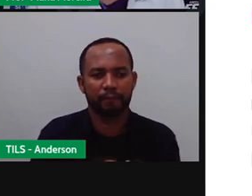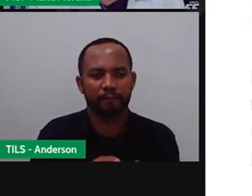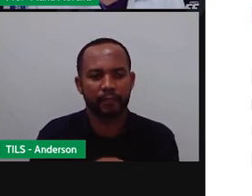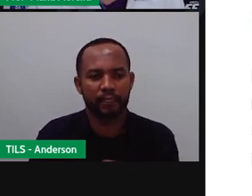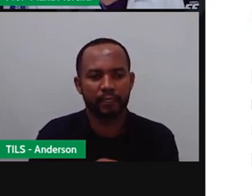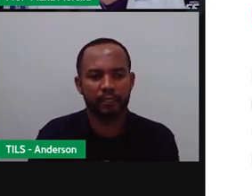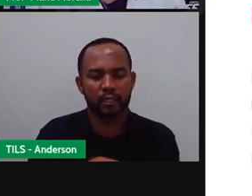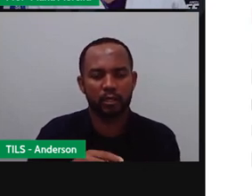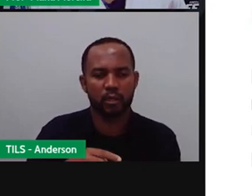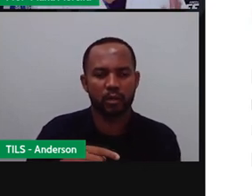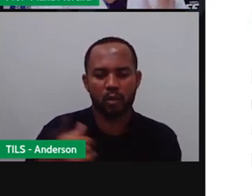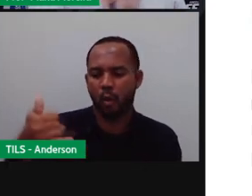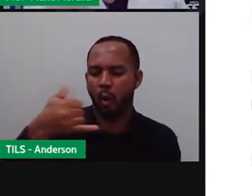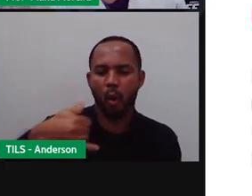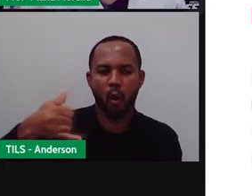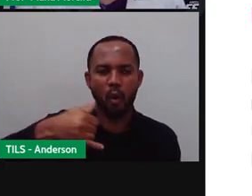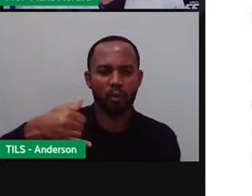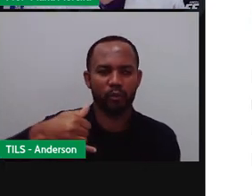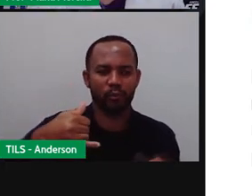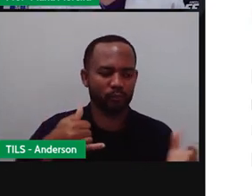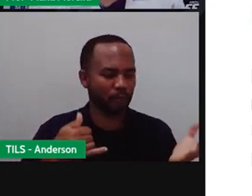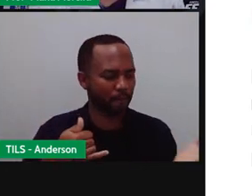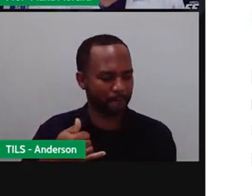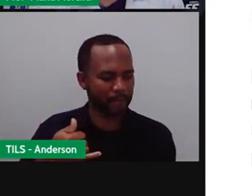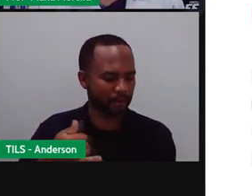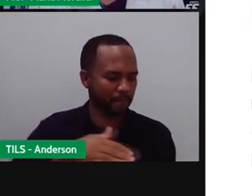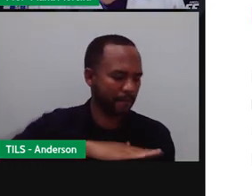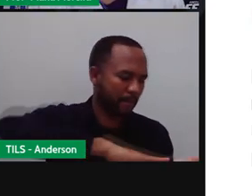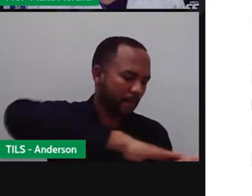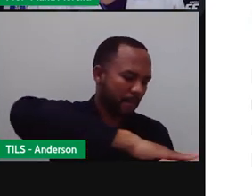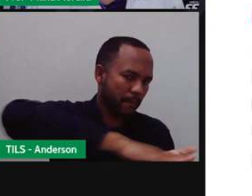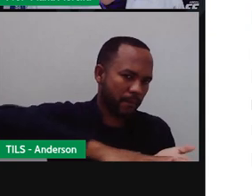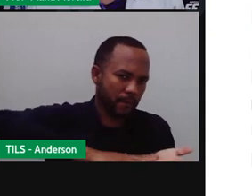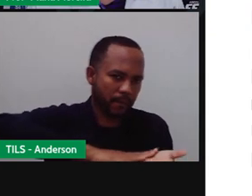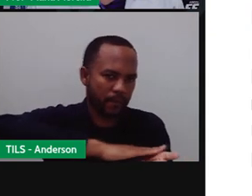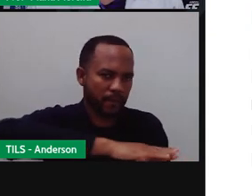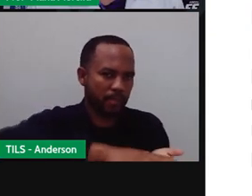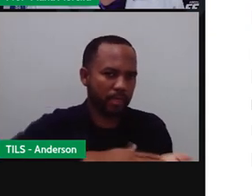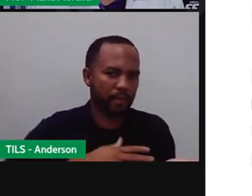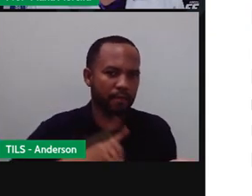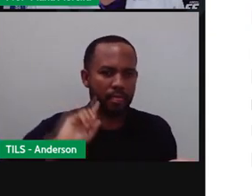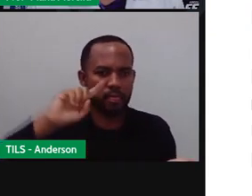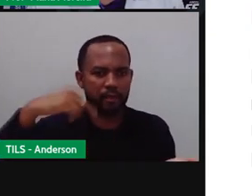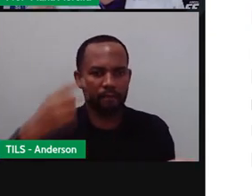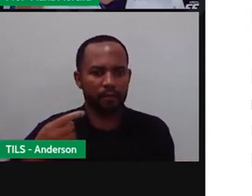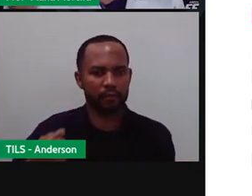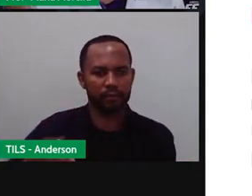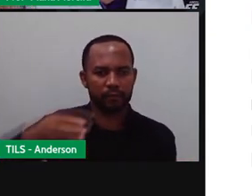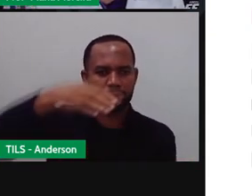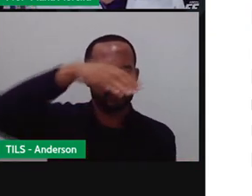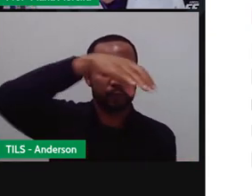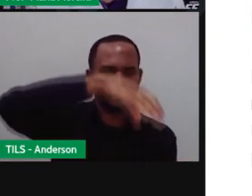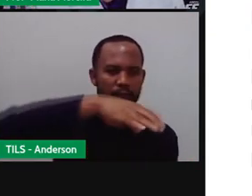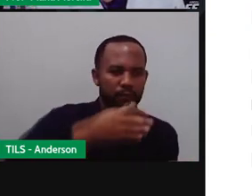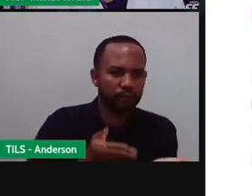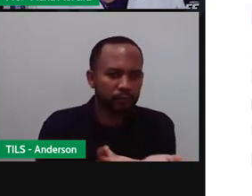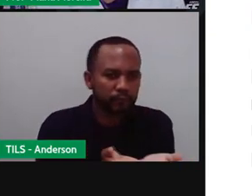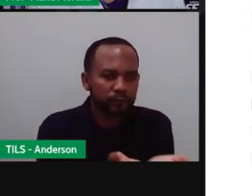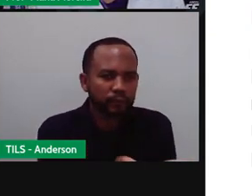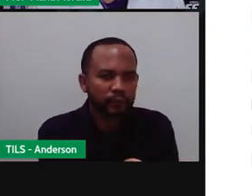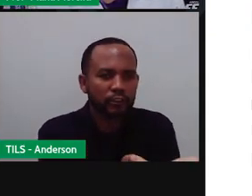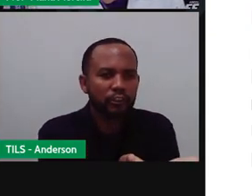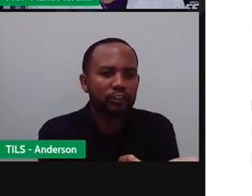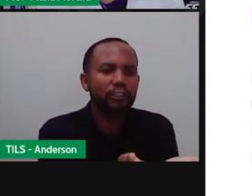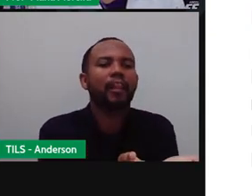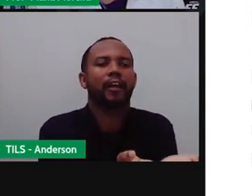com óleo, que é untar. É você passar um pouquinho de óleo ali. Coloque a Maria mole e leve para gelar. Corte